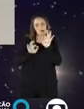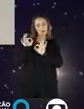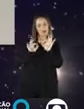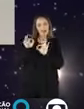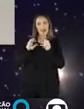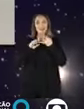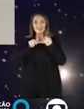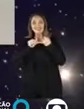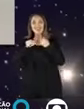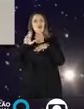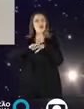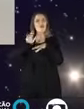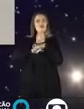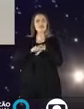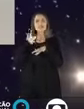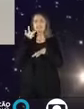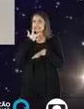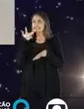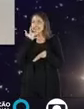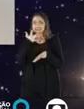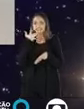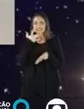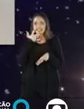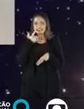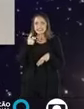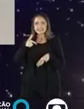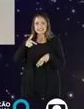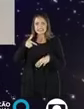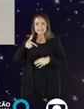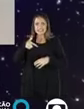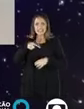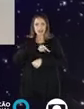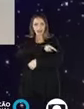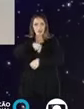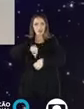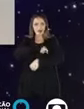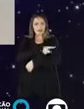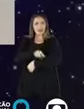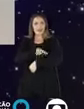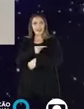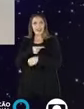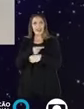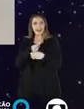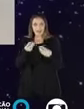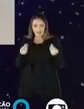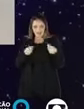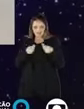eu fiz e ficou muito maravilhoso. Então, aquela panela de feijão, na verdade, simbolizou muito